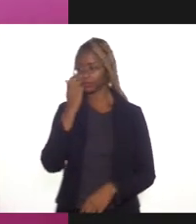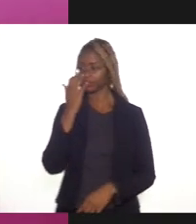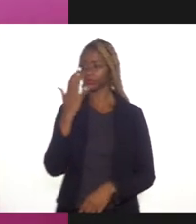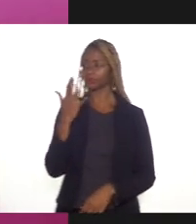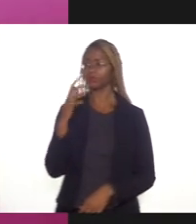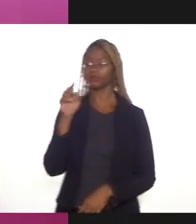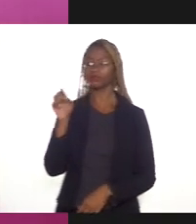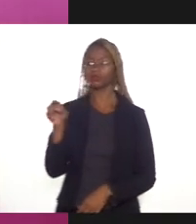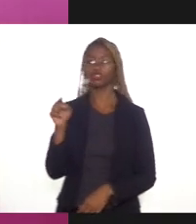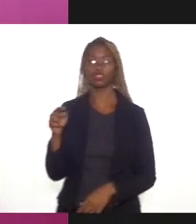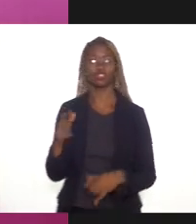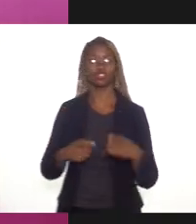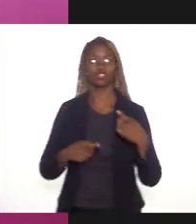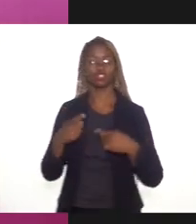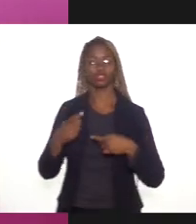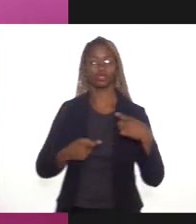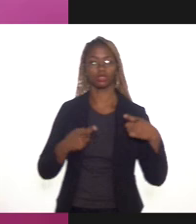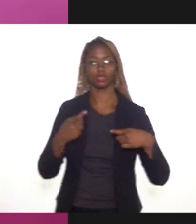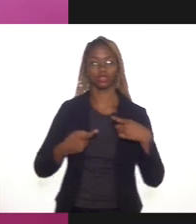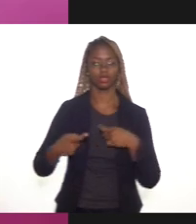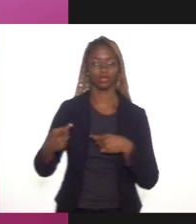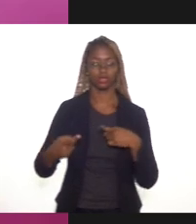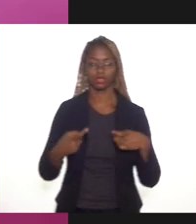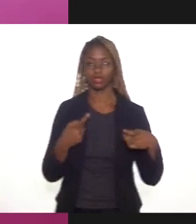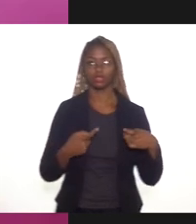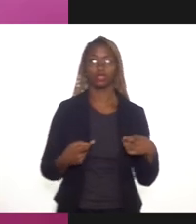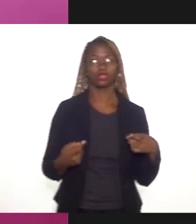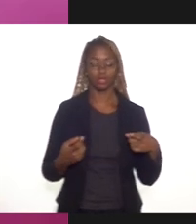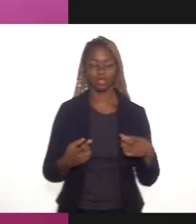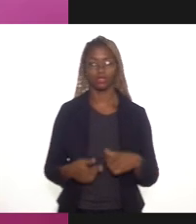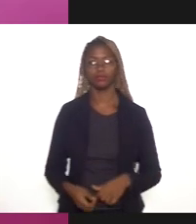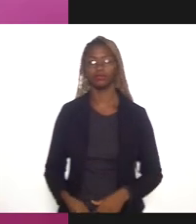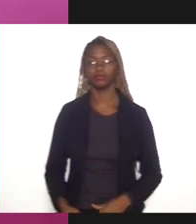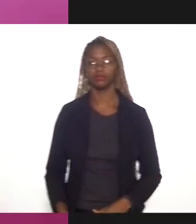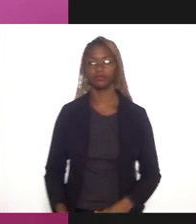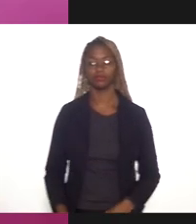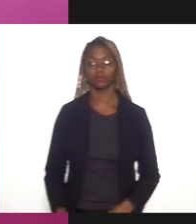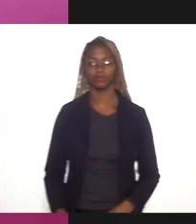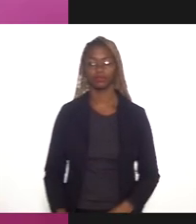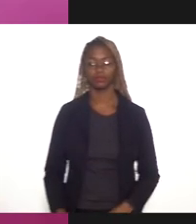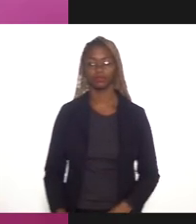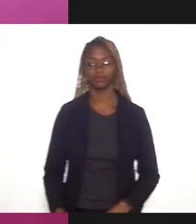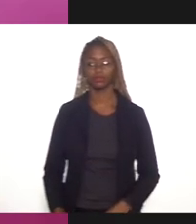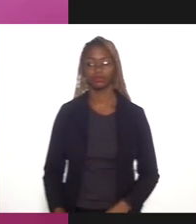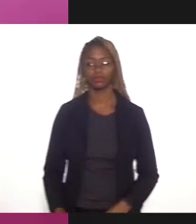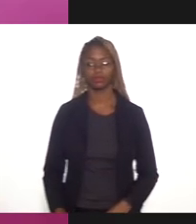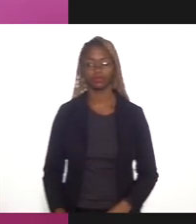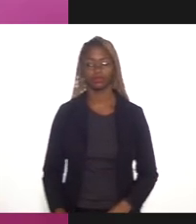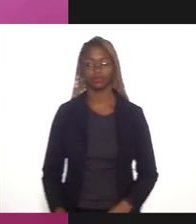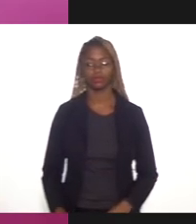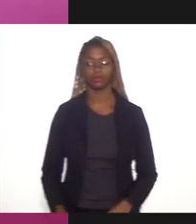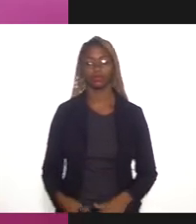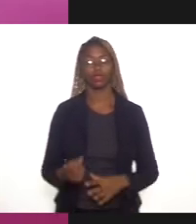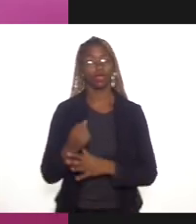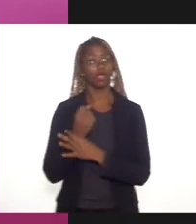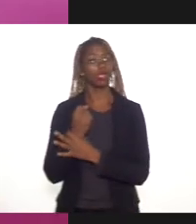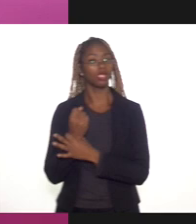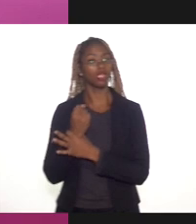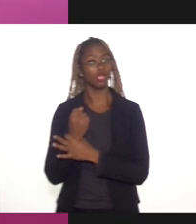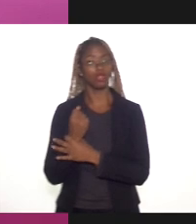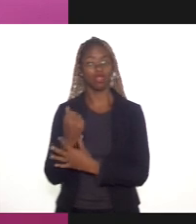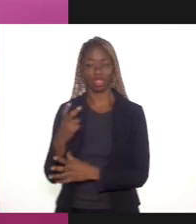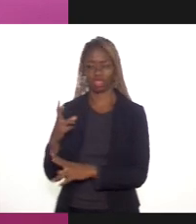de guerra do crime organizado. Eu defendo o enfrentamento do crime